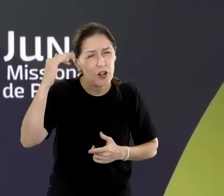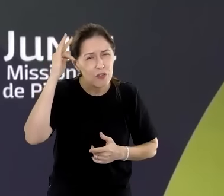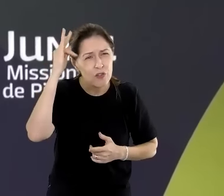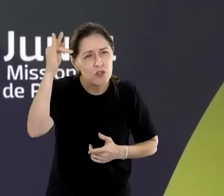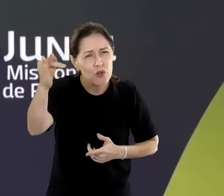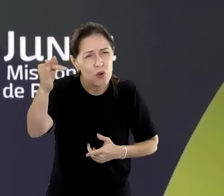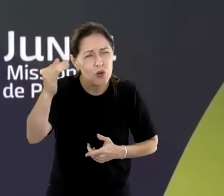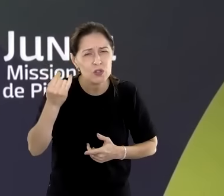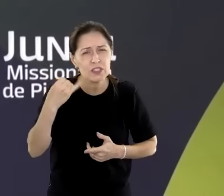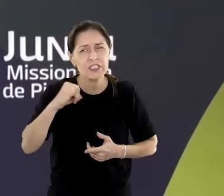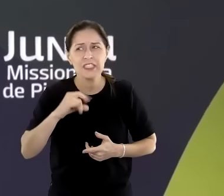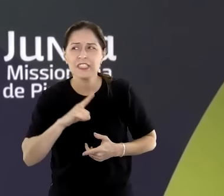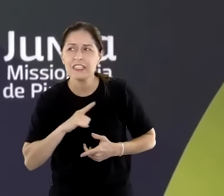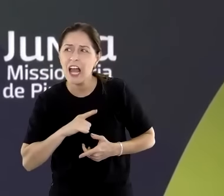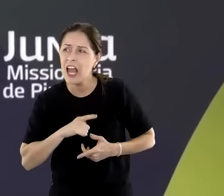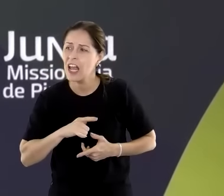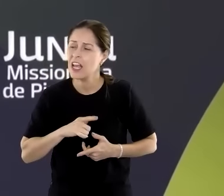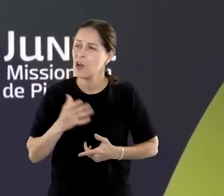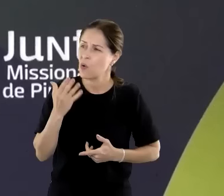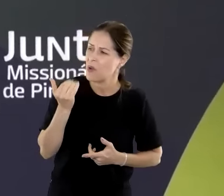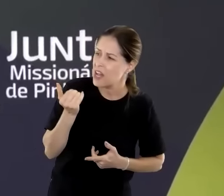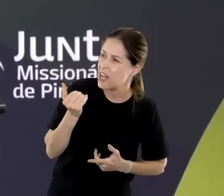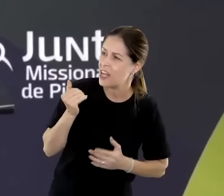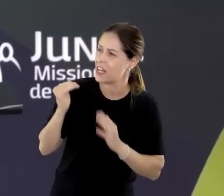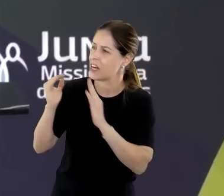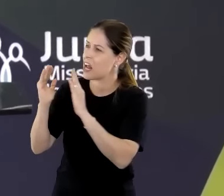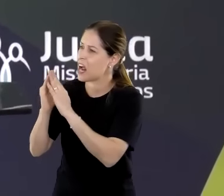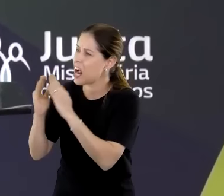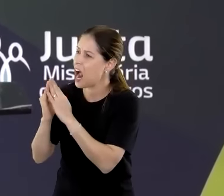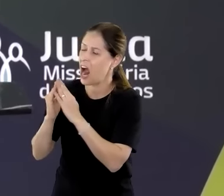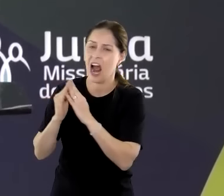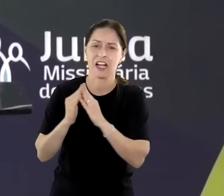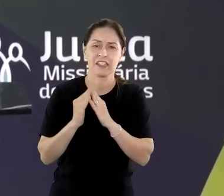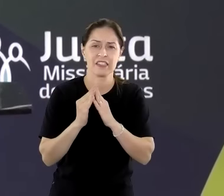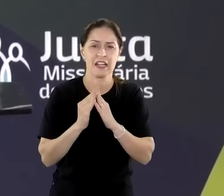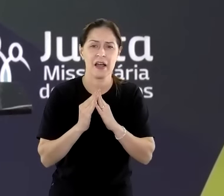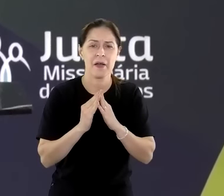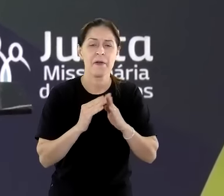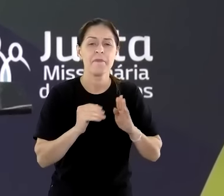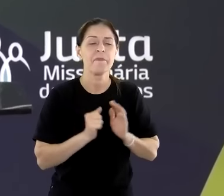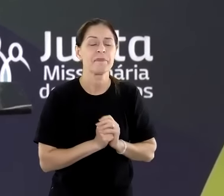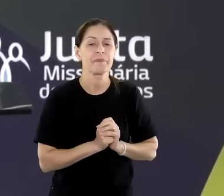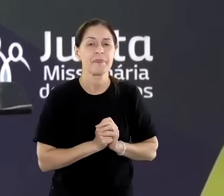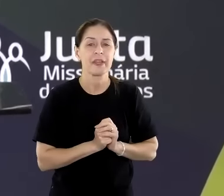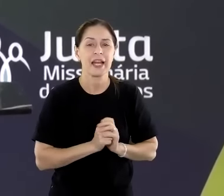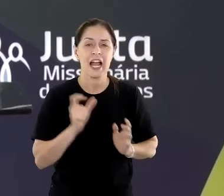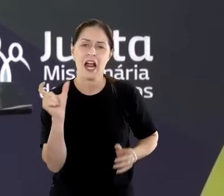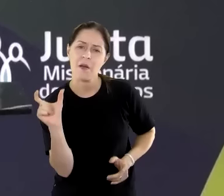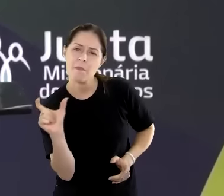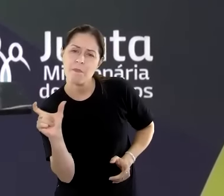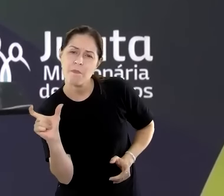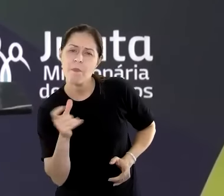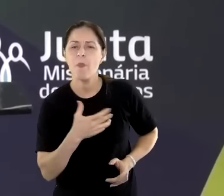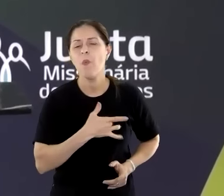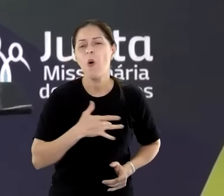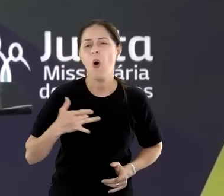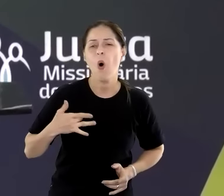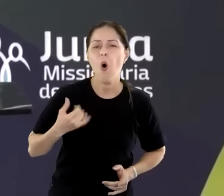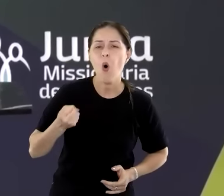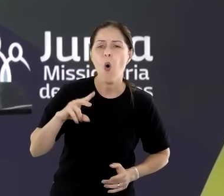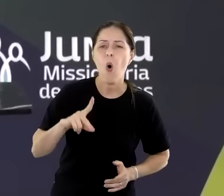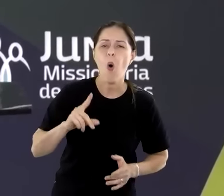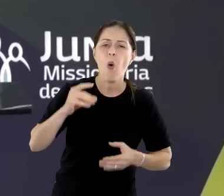se vão criar os filhos, se vão pagar o plano de saúde, se vão ter uma aposentadoria.